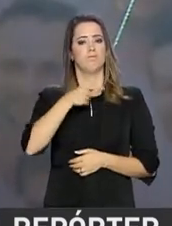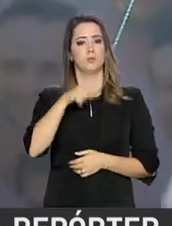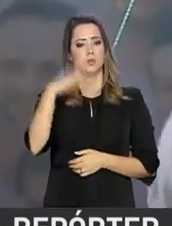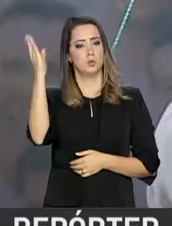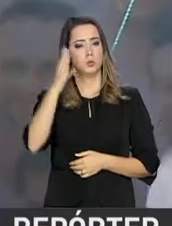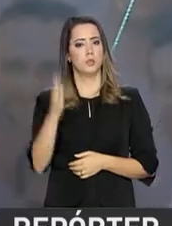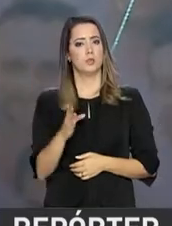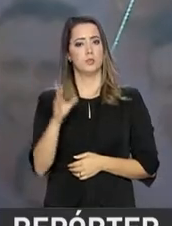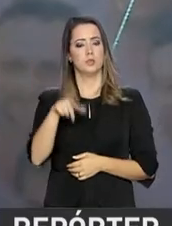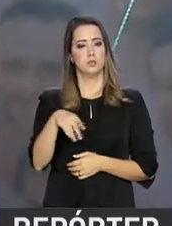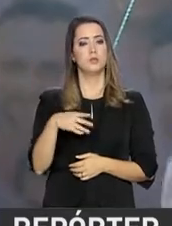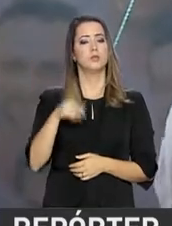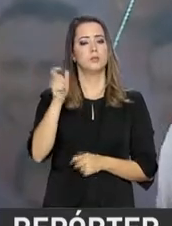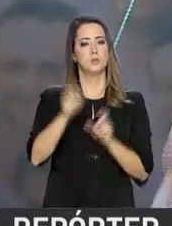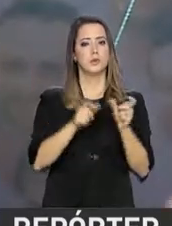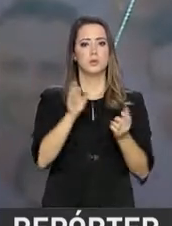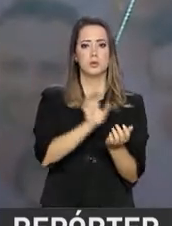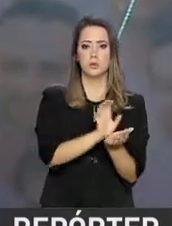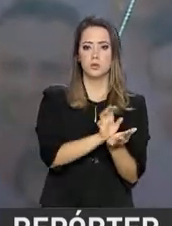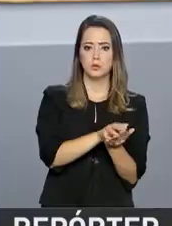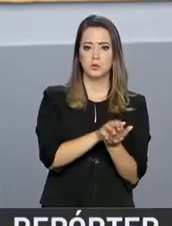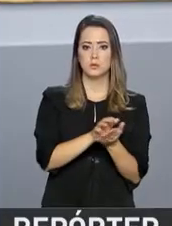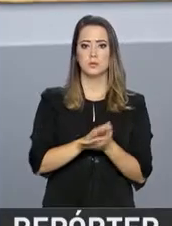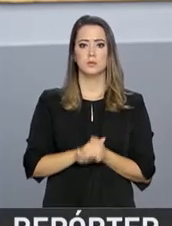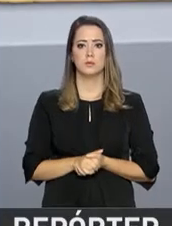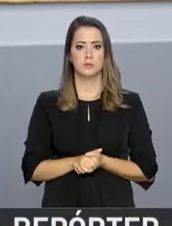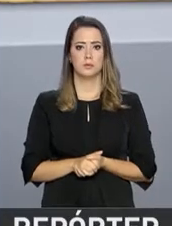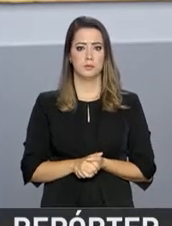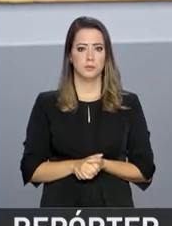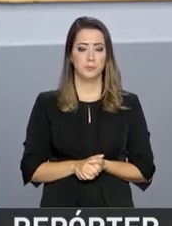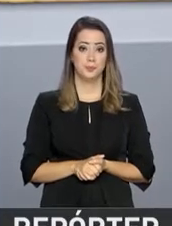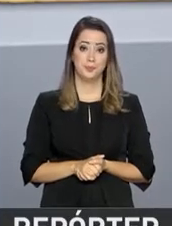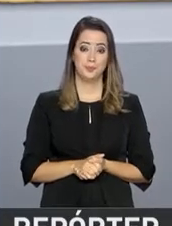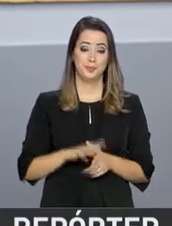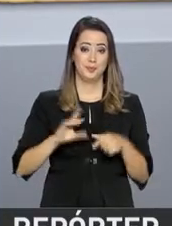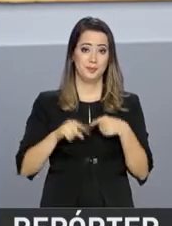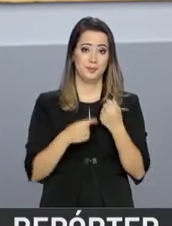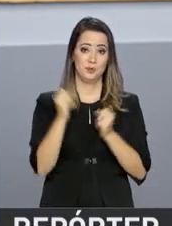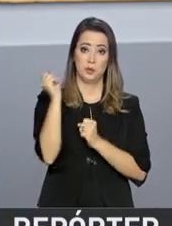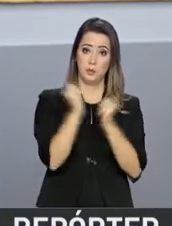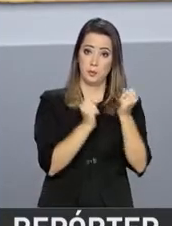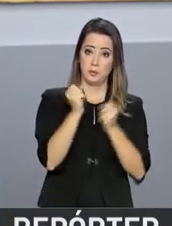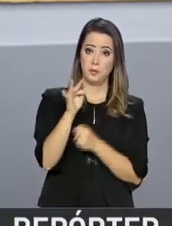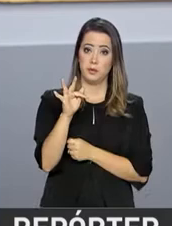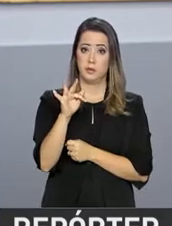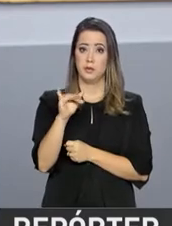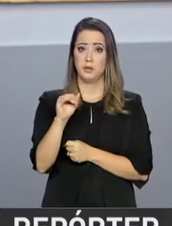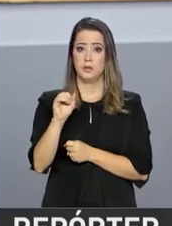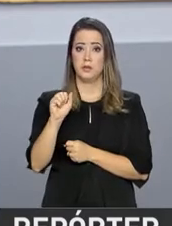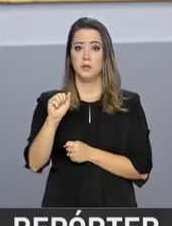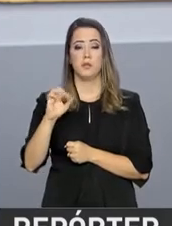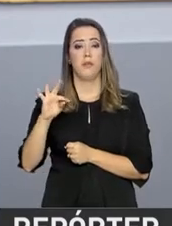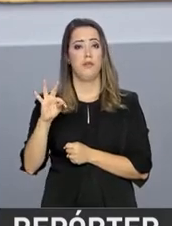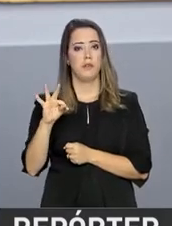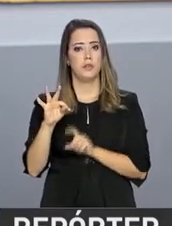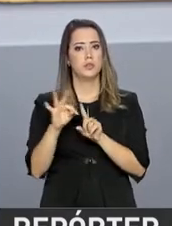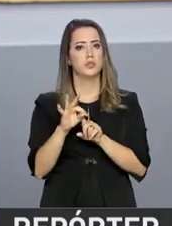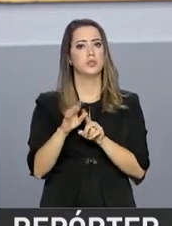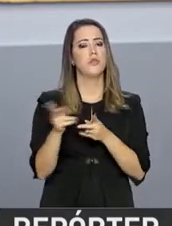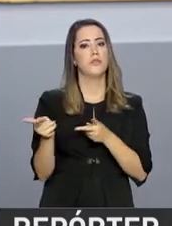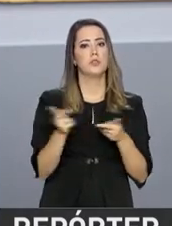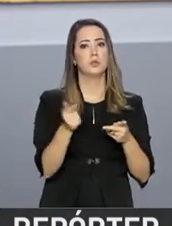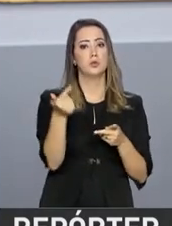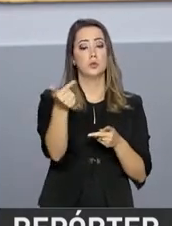serem brasileiros, de serem pernambucanos. Depois da fábrica da Fiat, o presidente Michel Temer visitou a fábrica